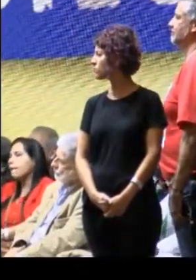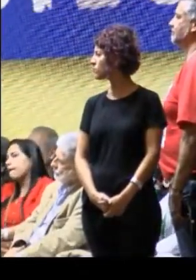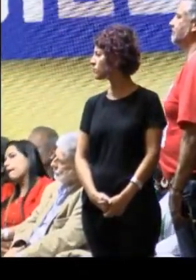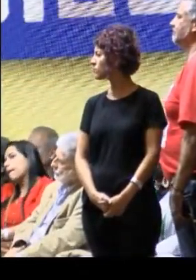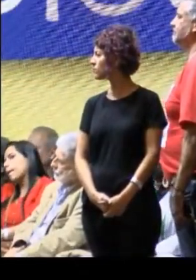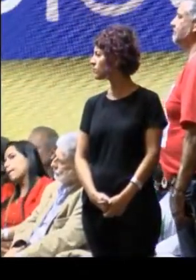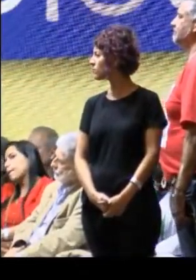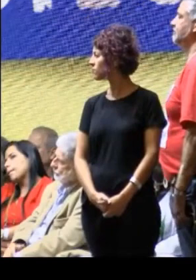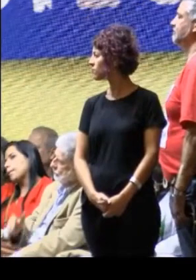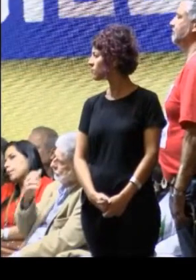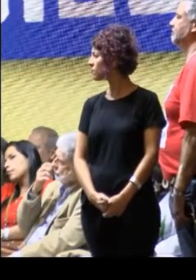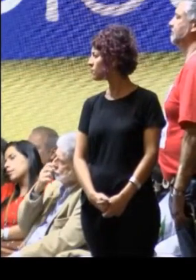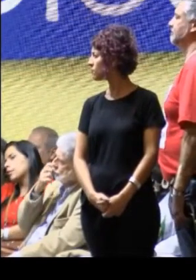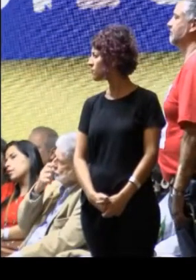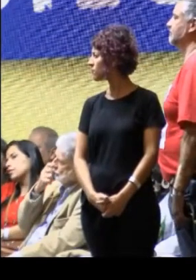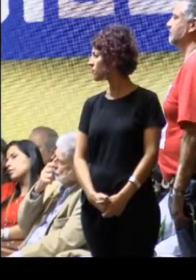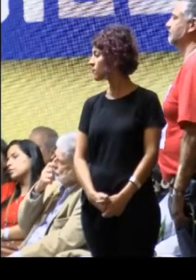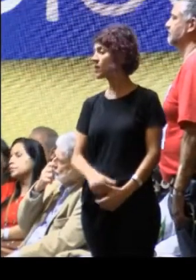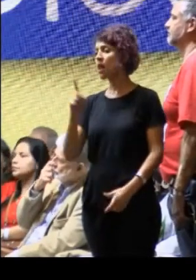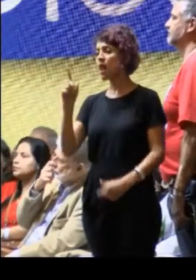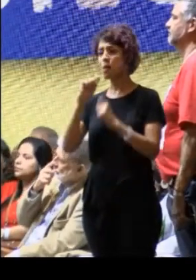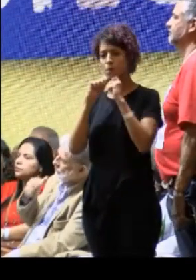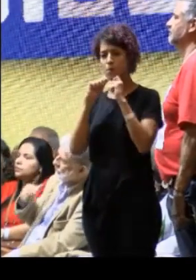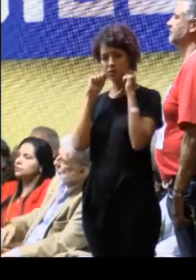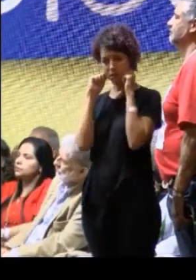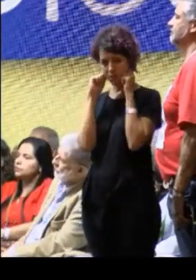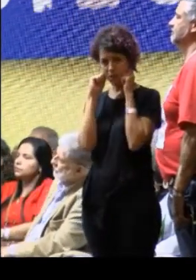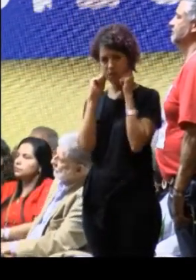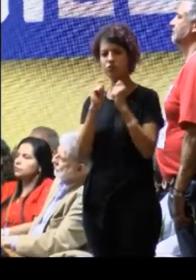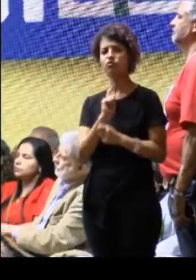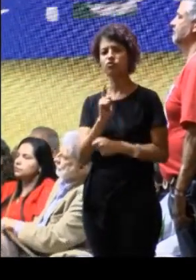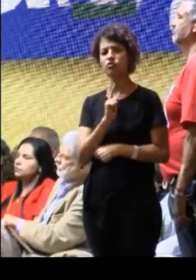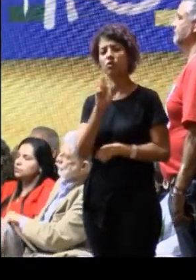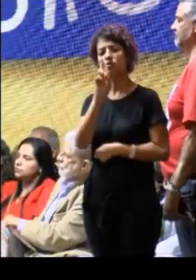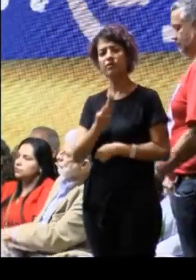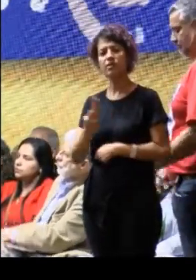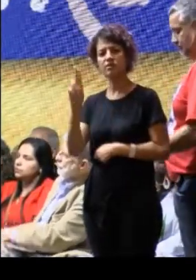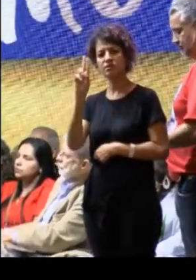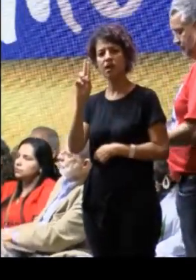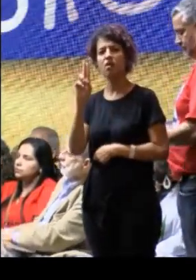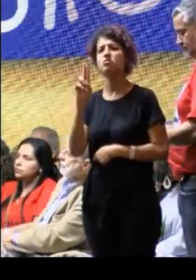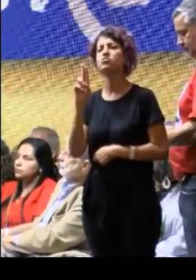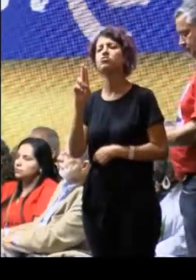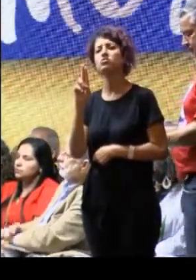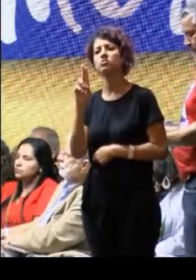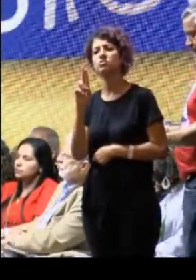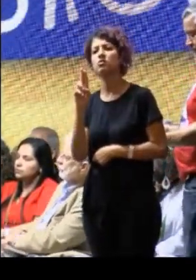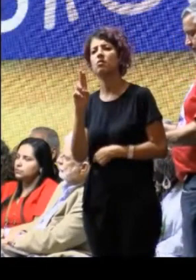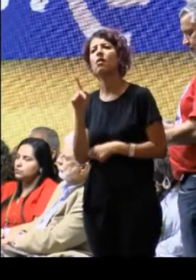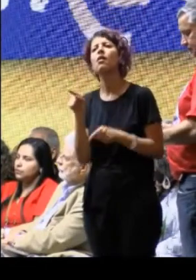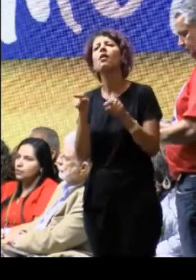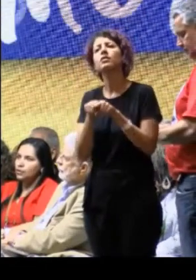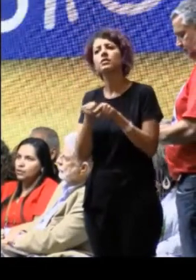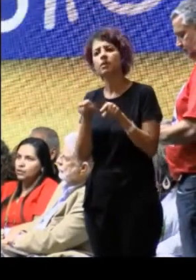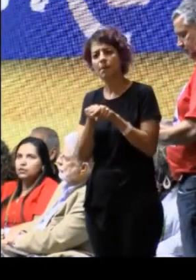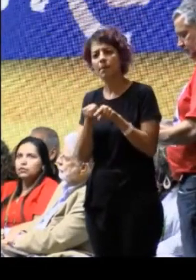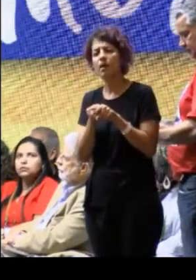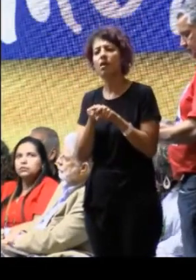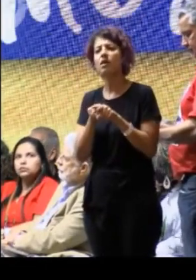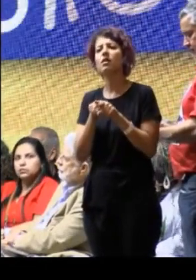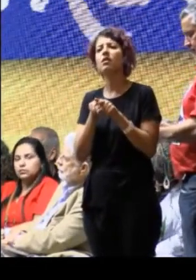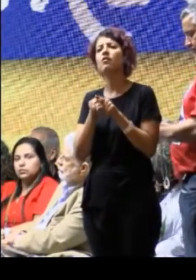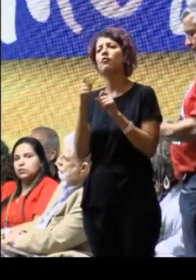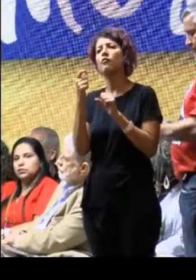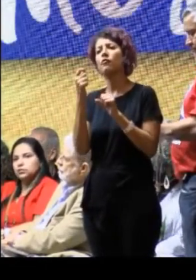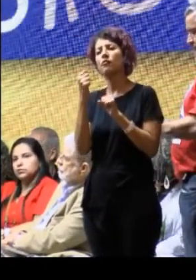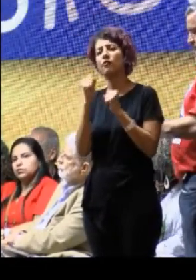Para Moçambique, nós levamos uma universidade à distância. Nós financiamos a fábrica de remédios